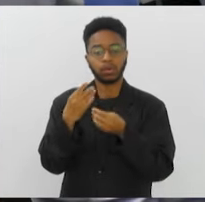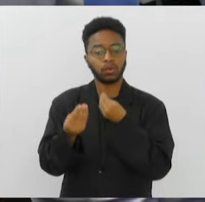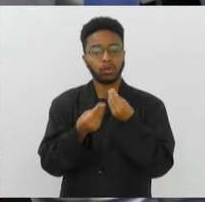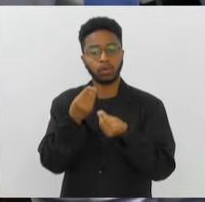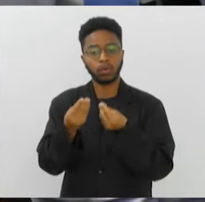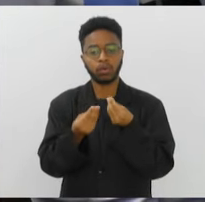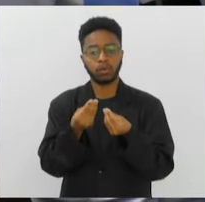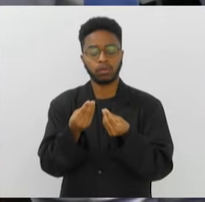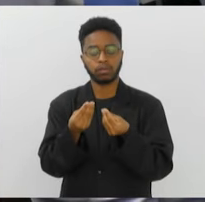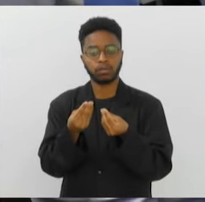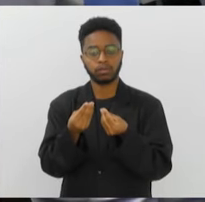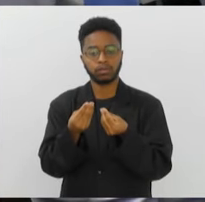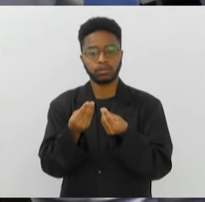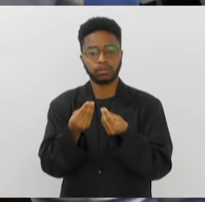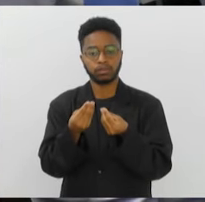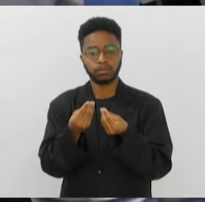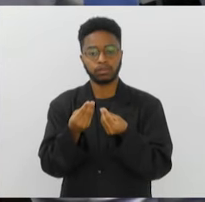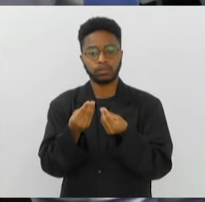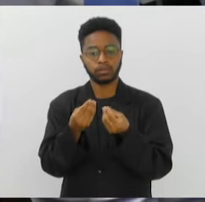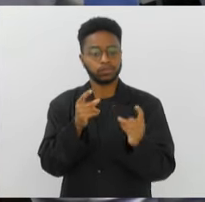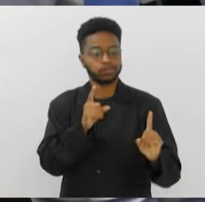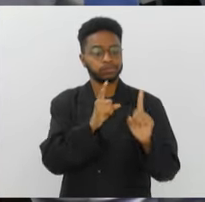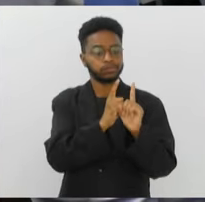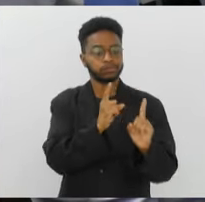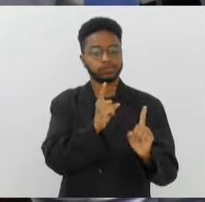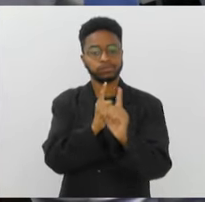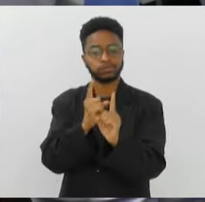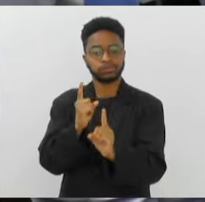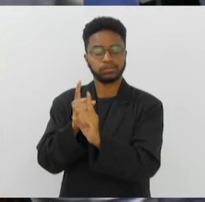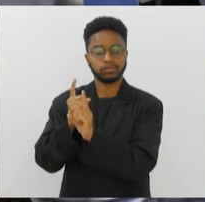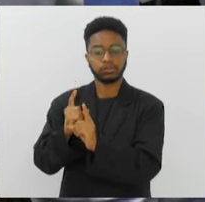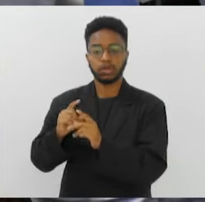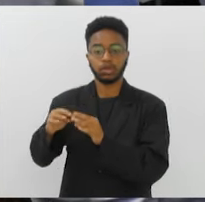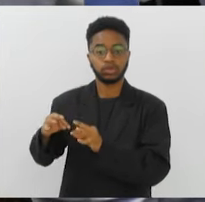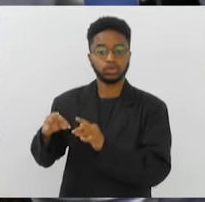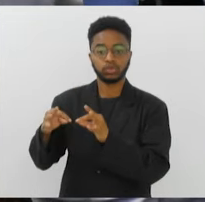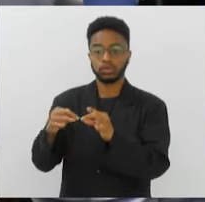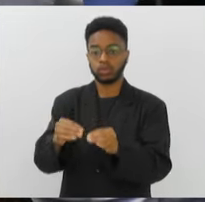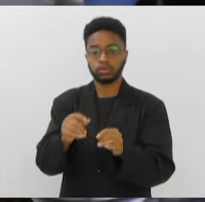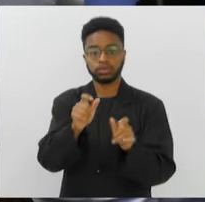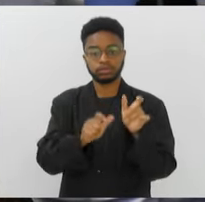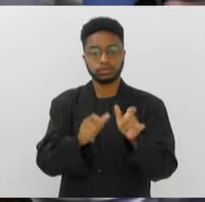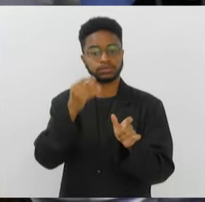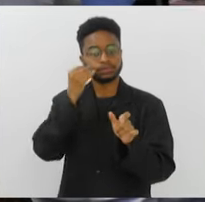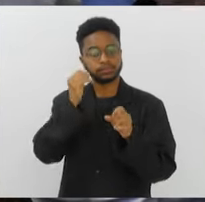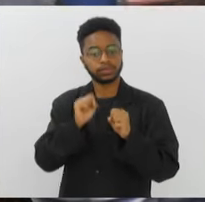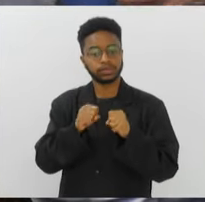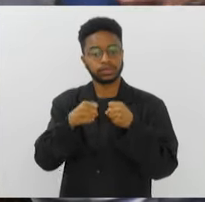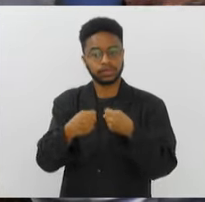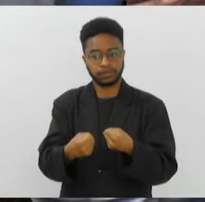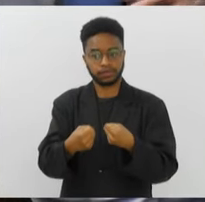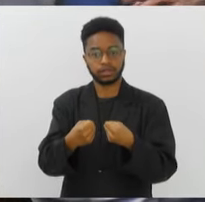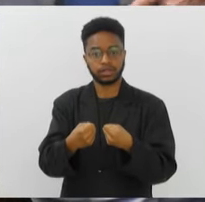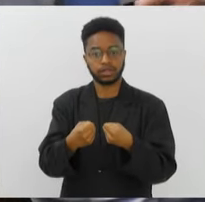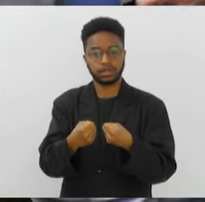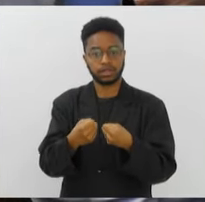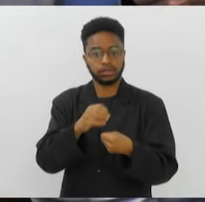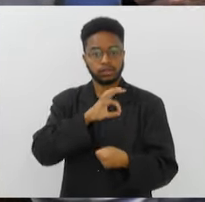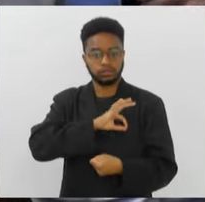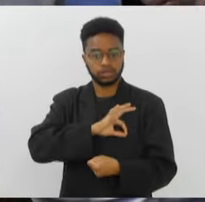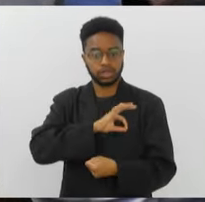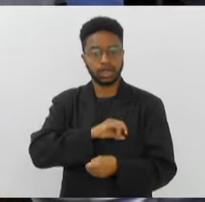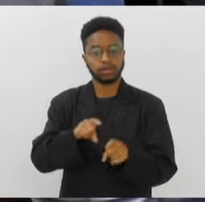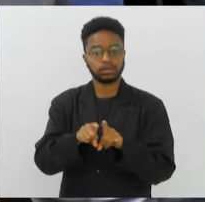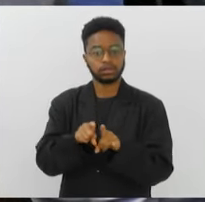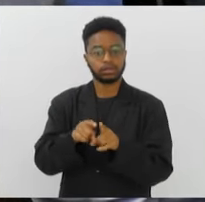grotesca, deputado Dionísio Lins, que eles abordam todos que tentam defender o seu ganha-pão do seu dia a dia.